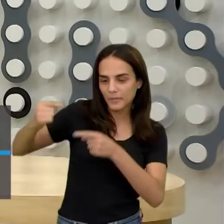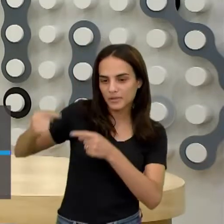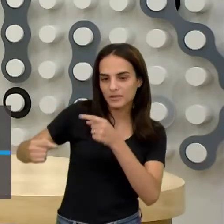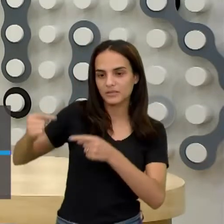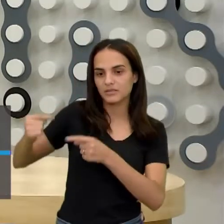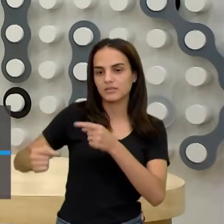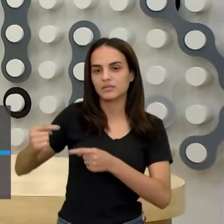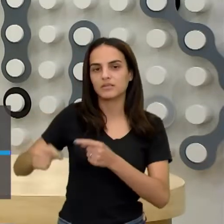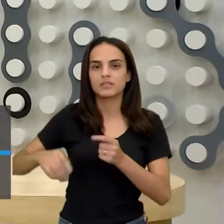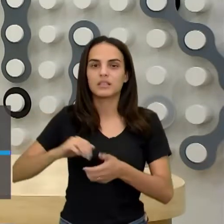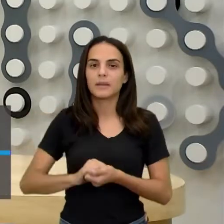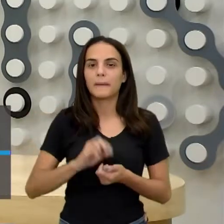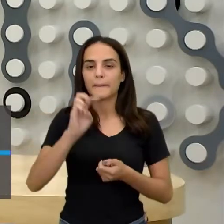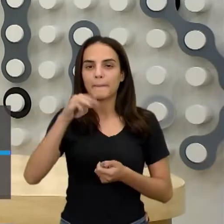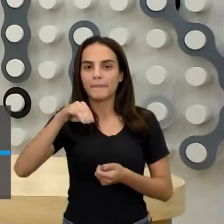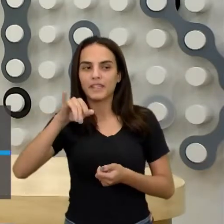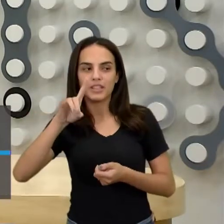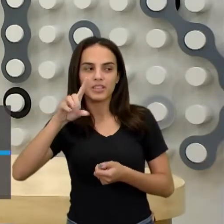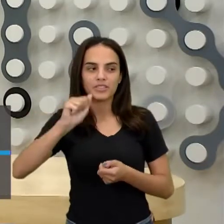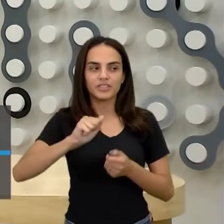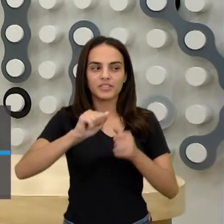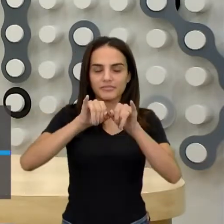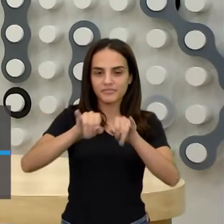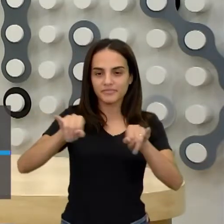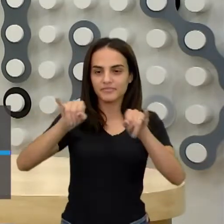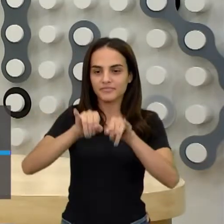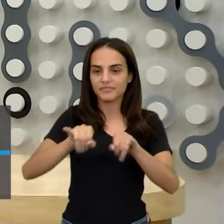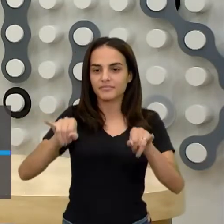políticos, mídia,